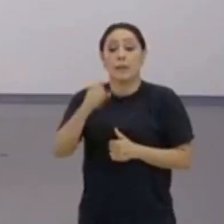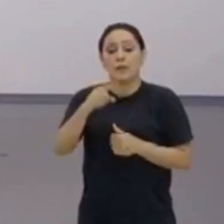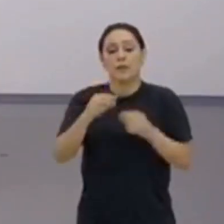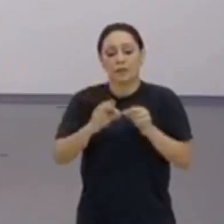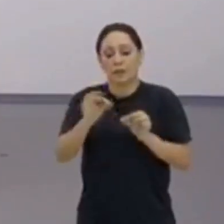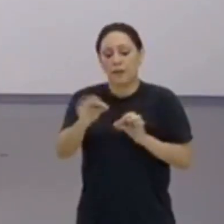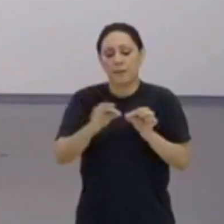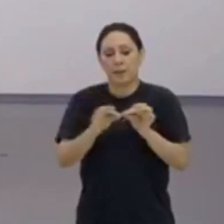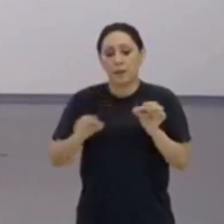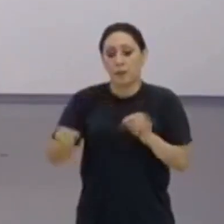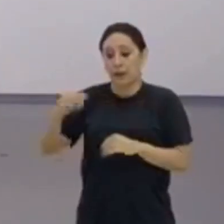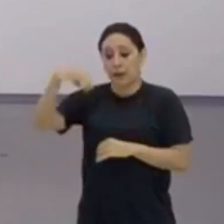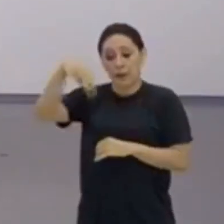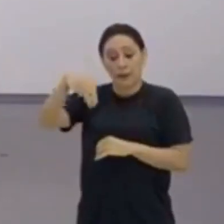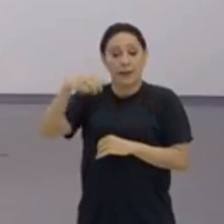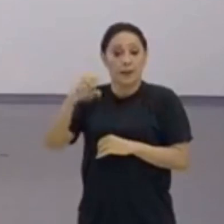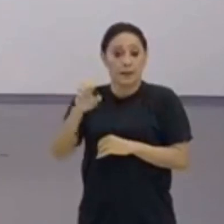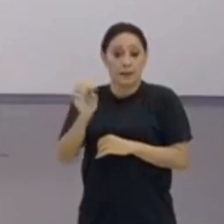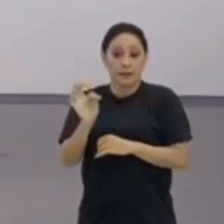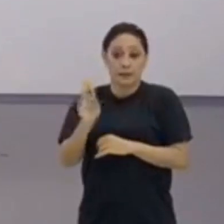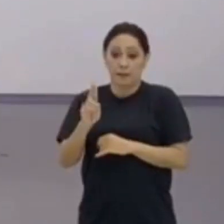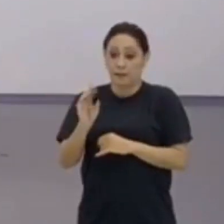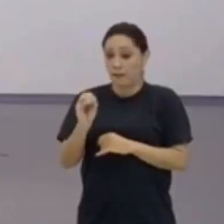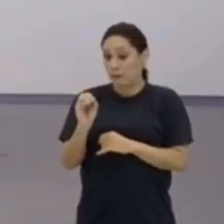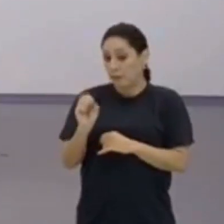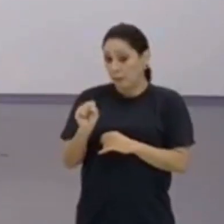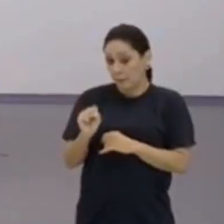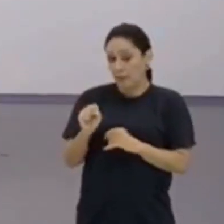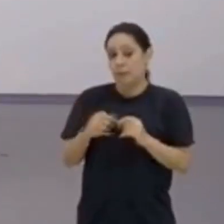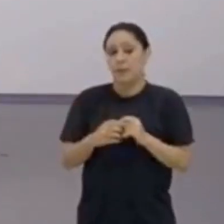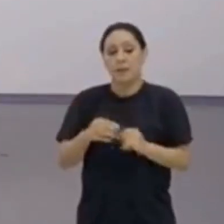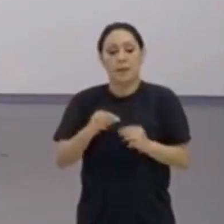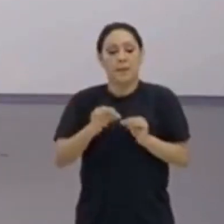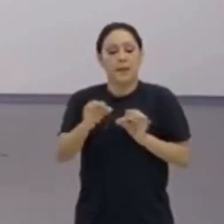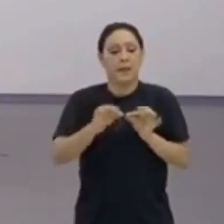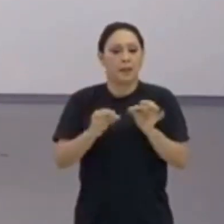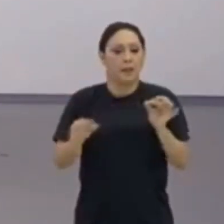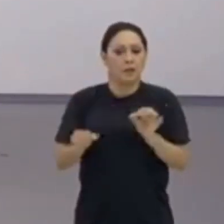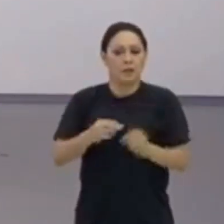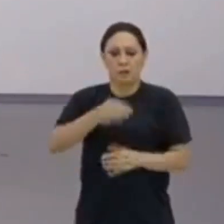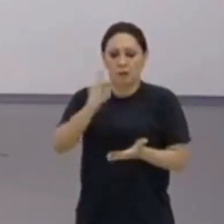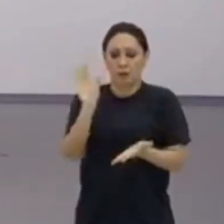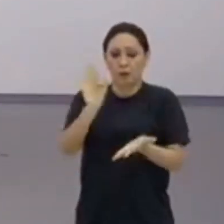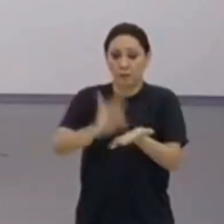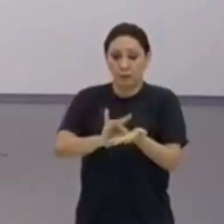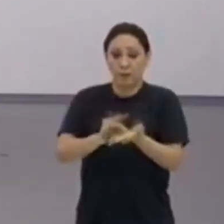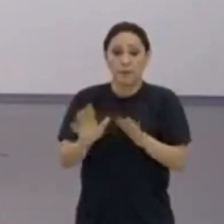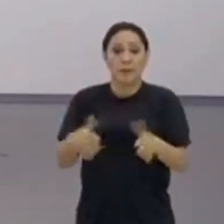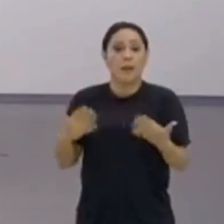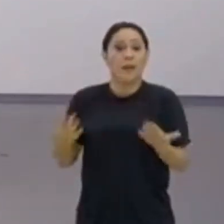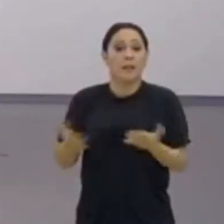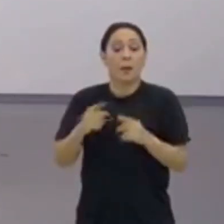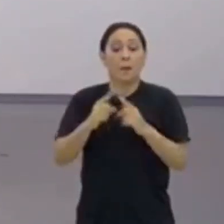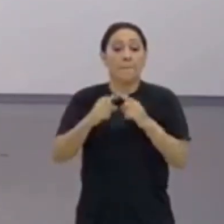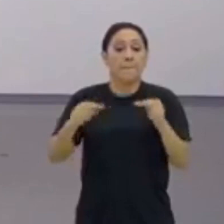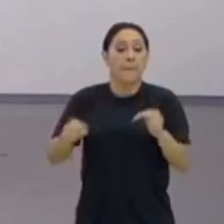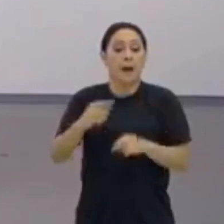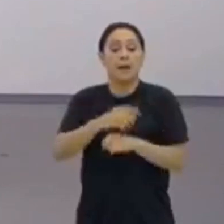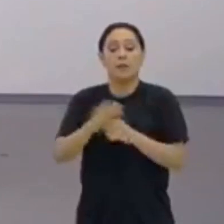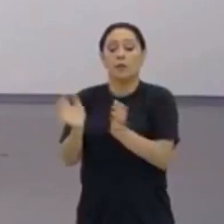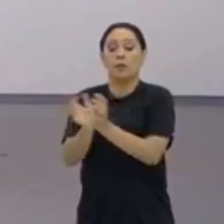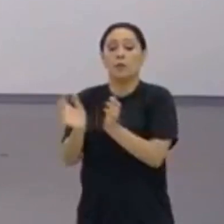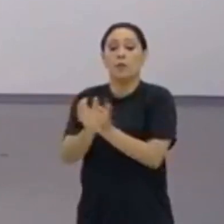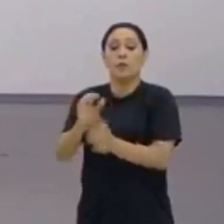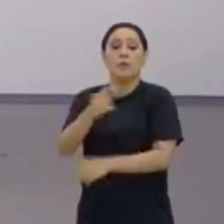medir em metros. Não, pessoal, mas em metros é a medida oficial. Beleza, quer dizer, em centímetros. Só que o pessoal dos Estados Unidos mede o quê,